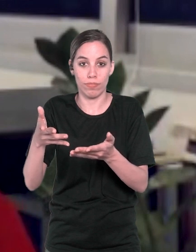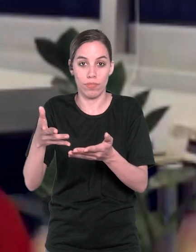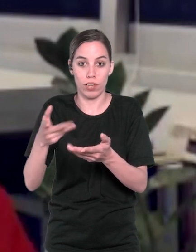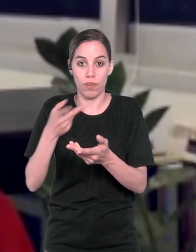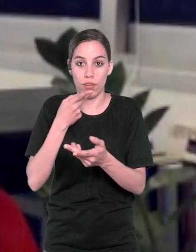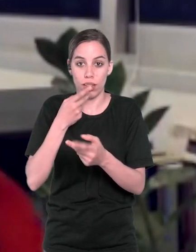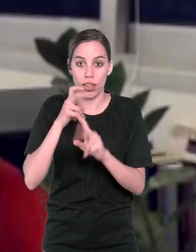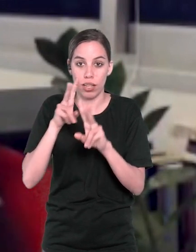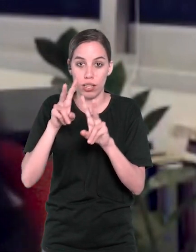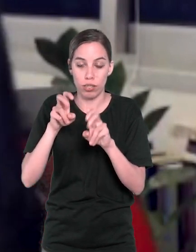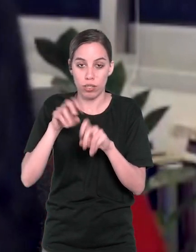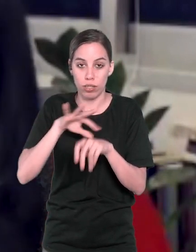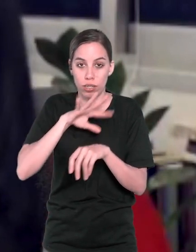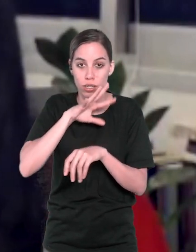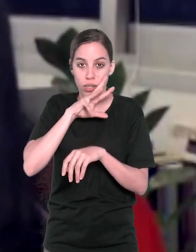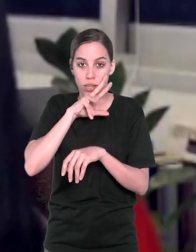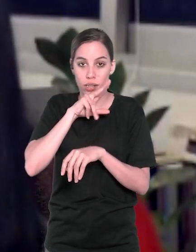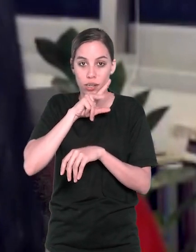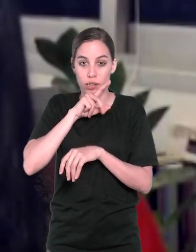zoopoética na vida dele.